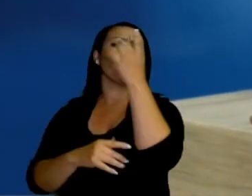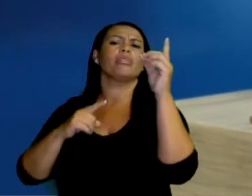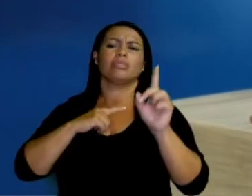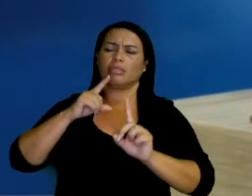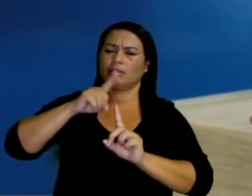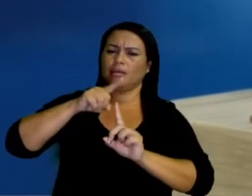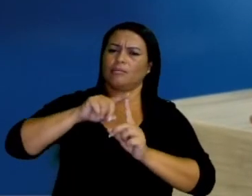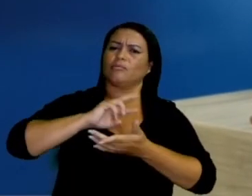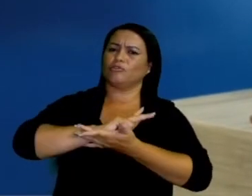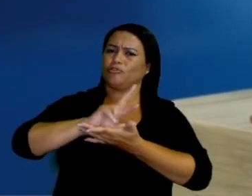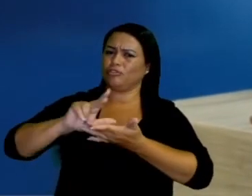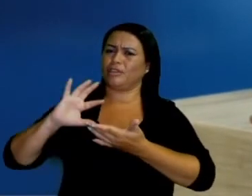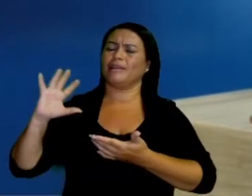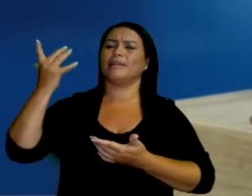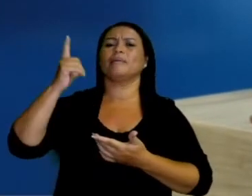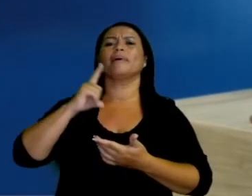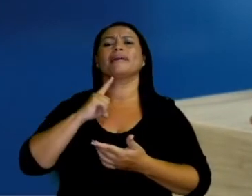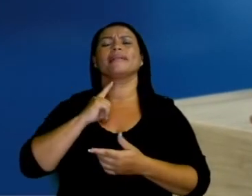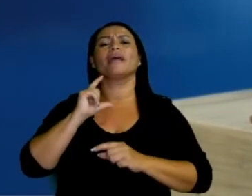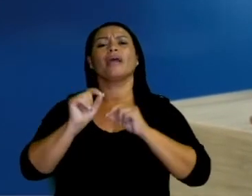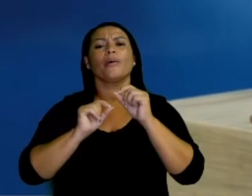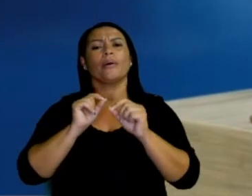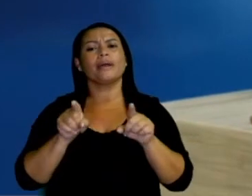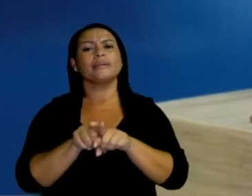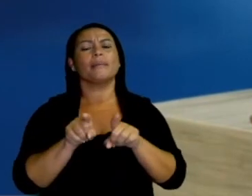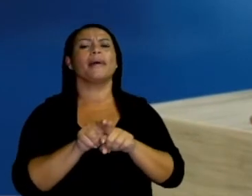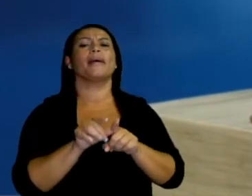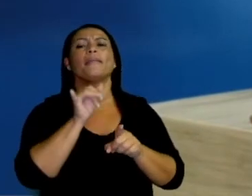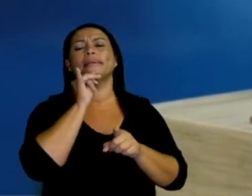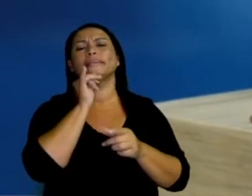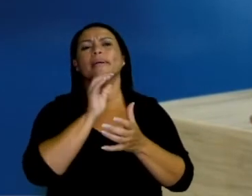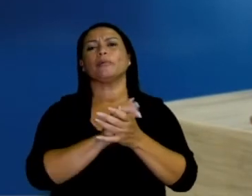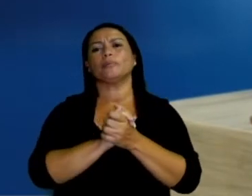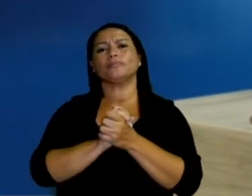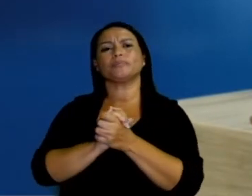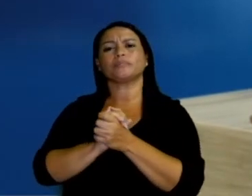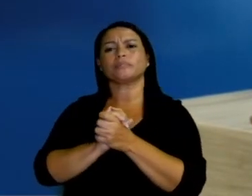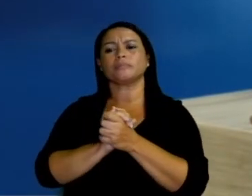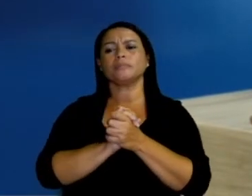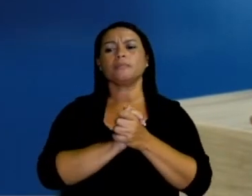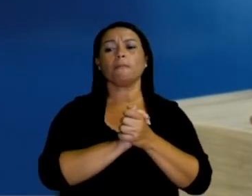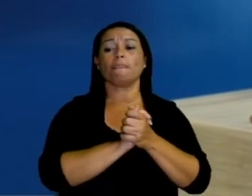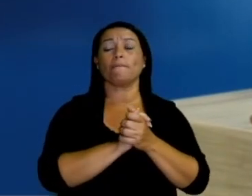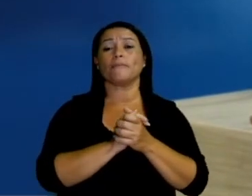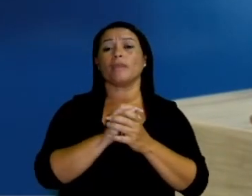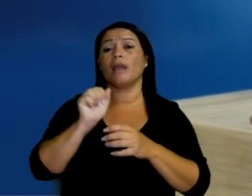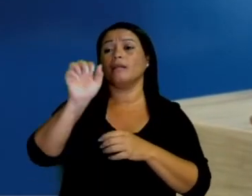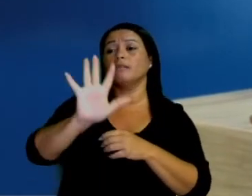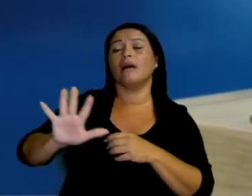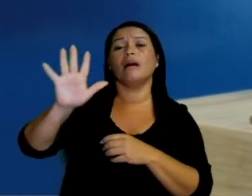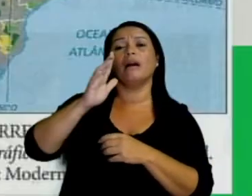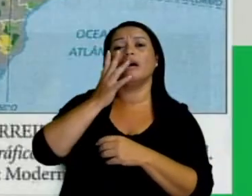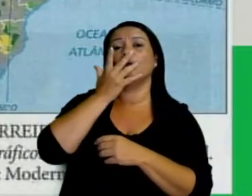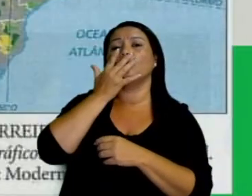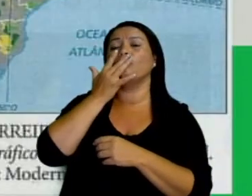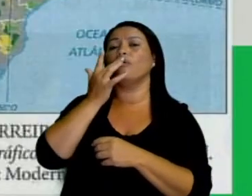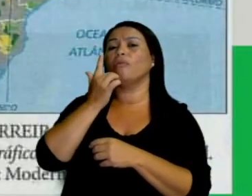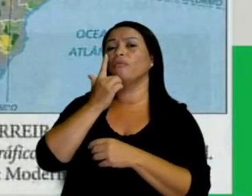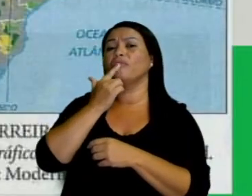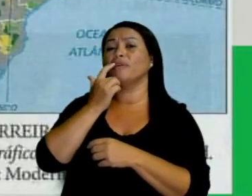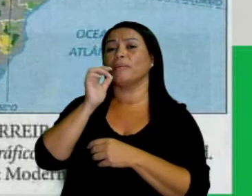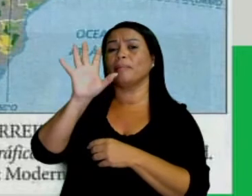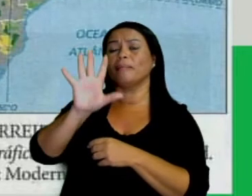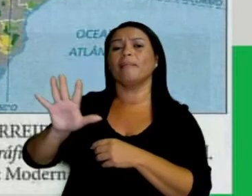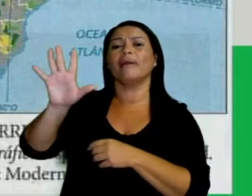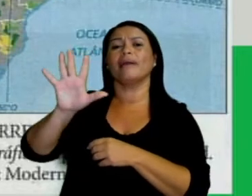né? Climas onde você tem chuvas que predominam em um determinado período do ano, né? Por exemplo, na área em vermelho ali, que a gente chama de clima equatorial, que